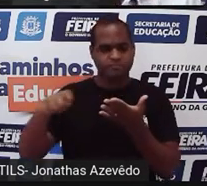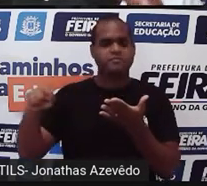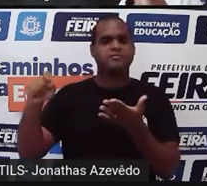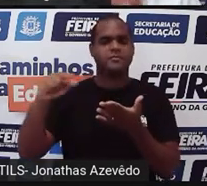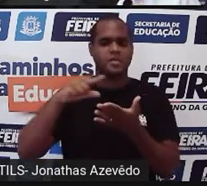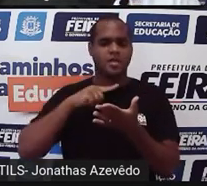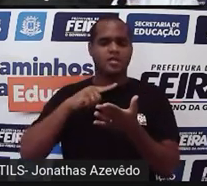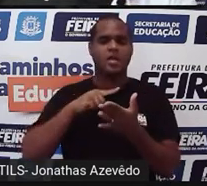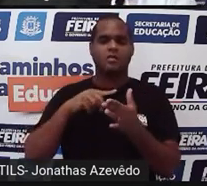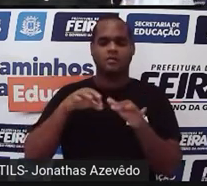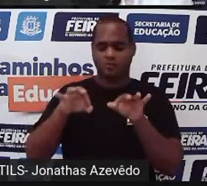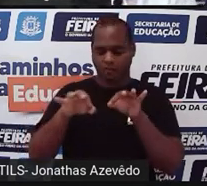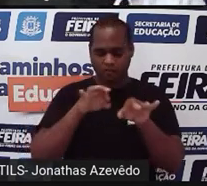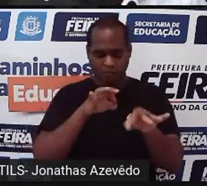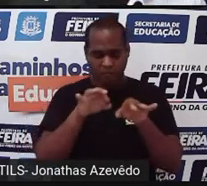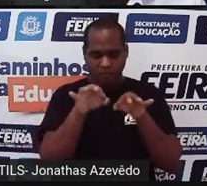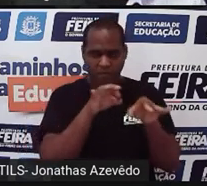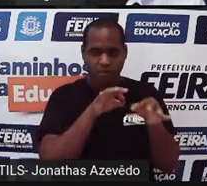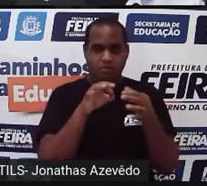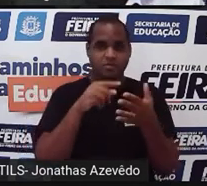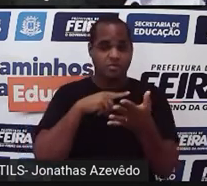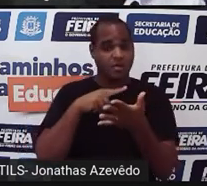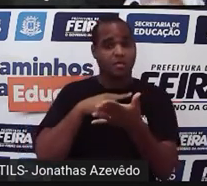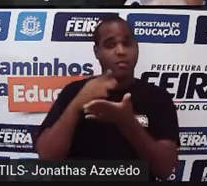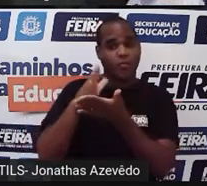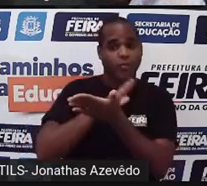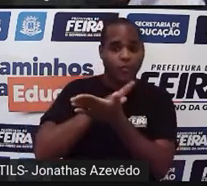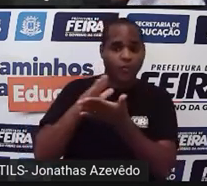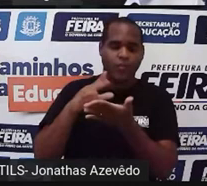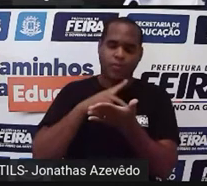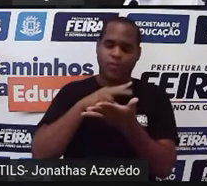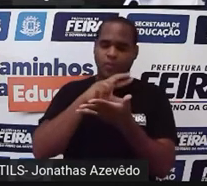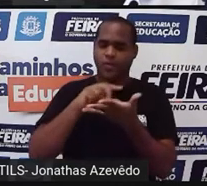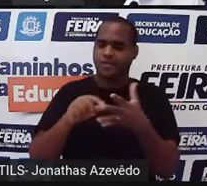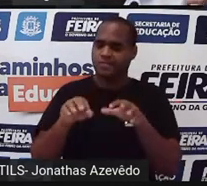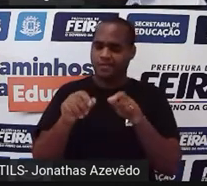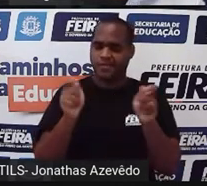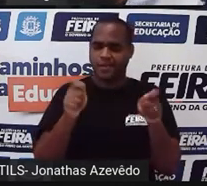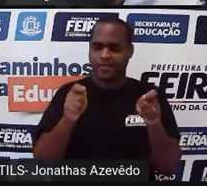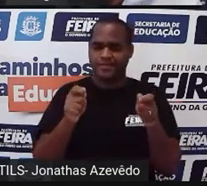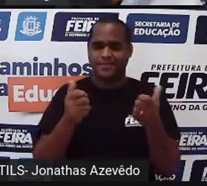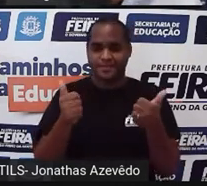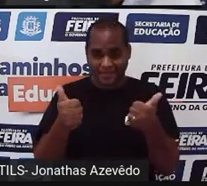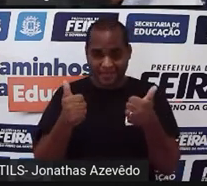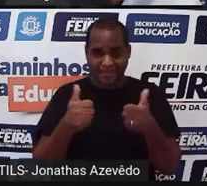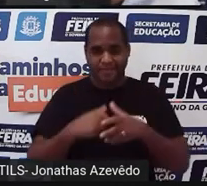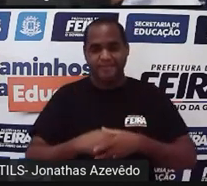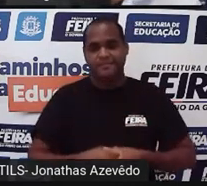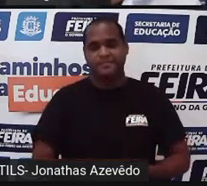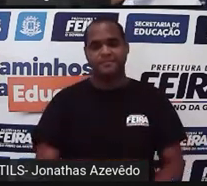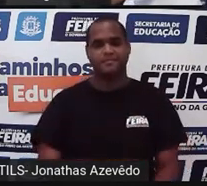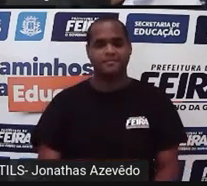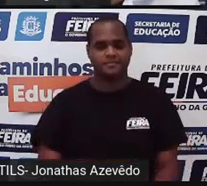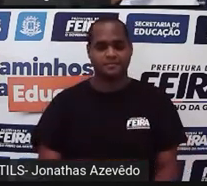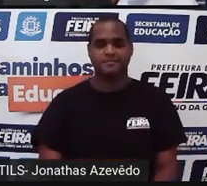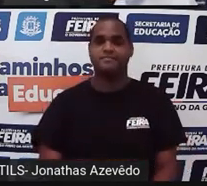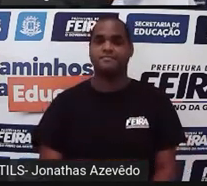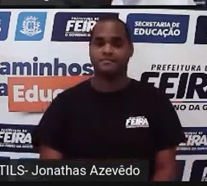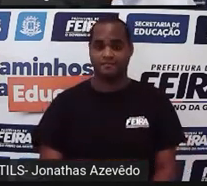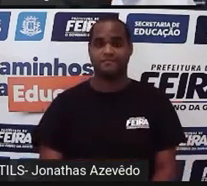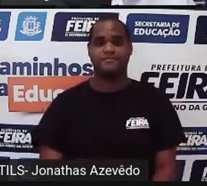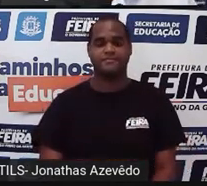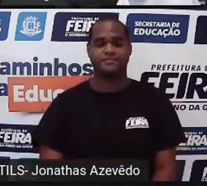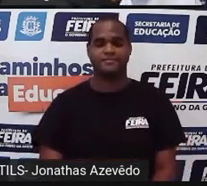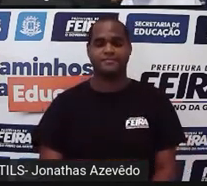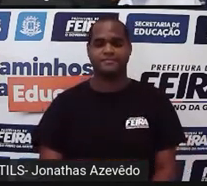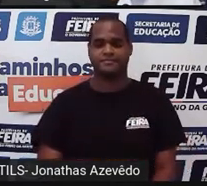e organizar, né, em algumas dessas maneiras de organização. Tá bom? Então, olha só.